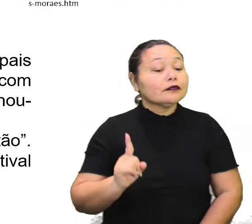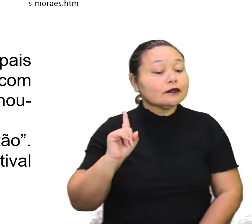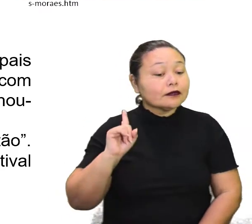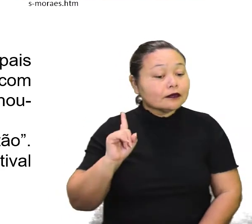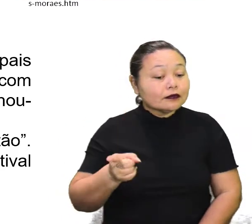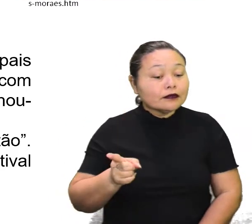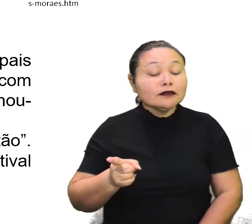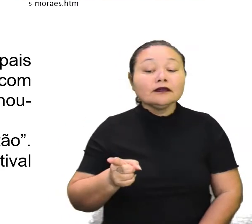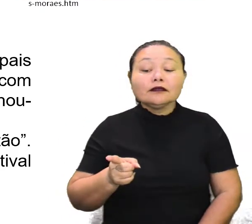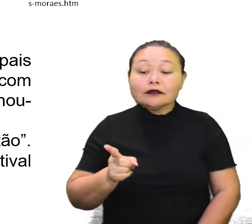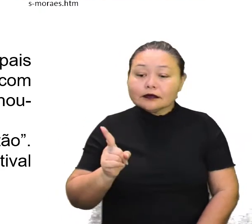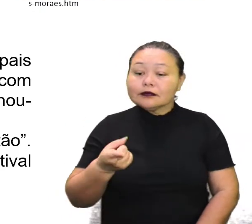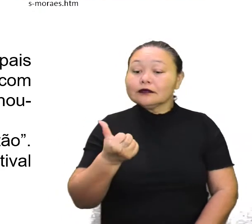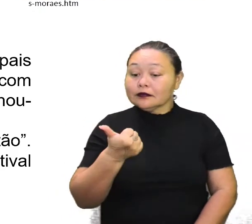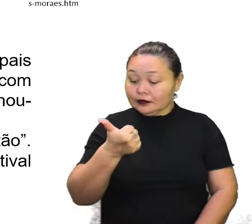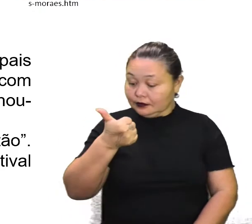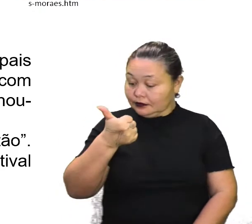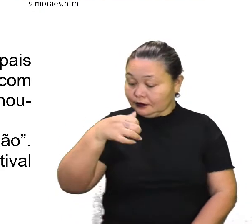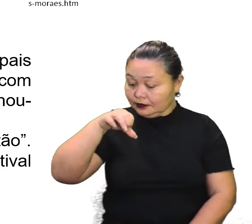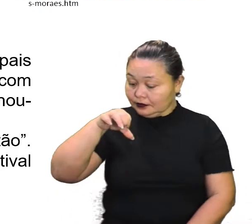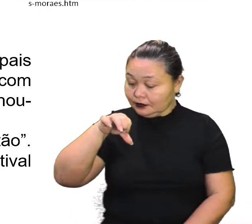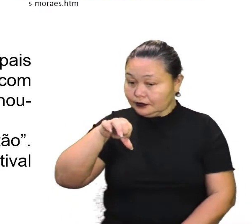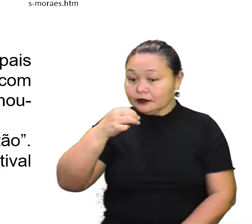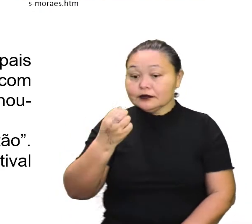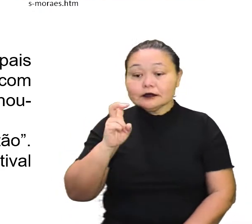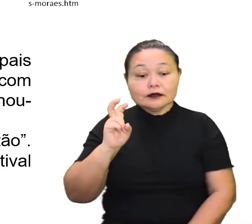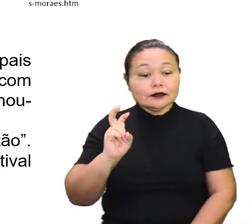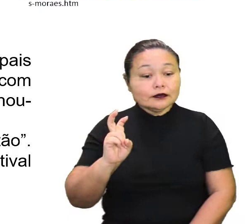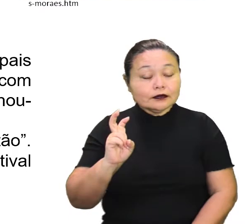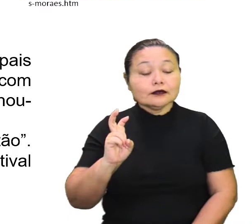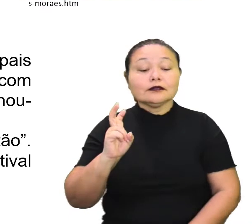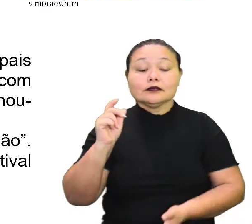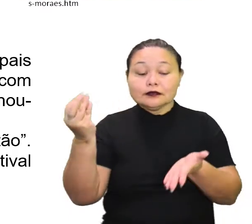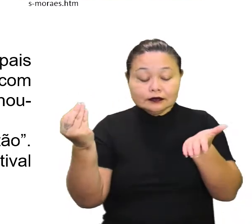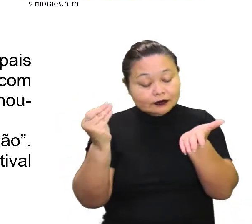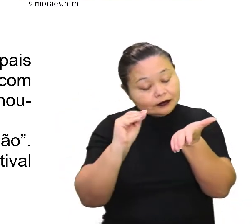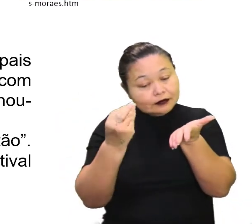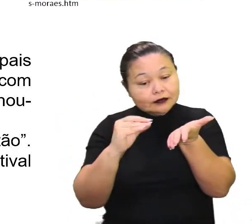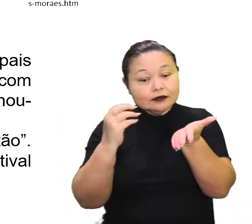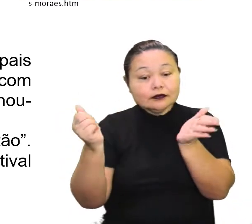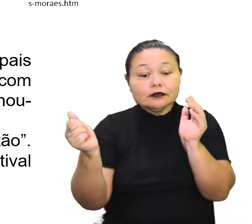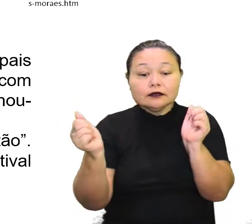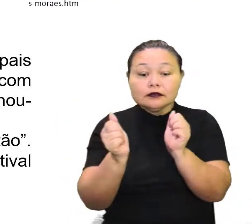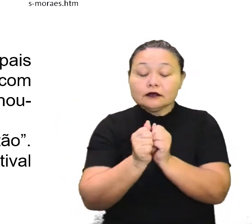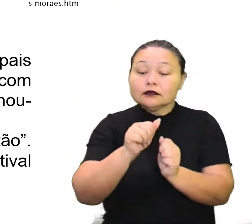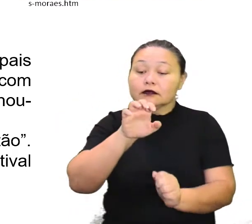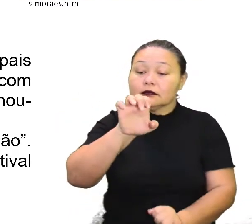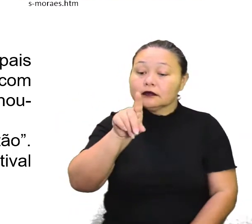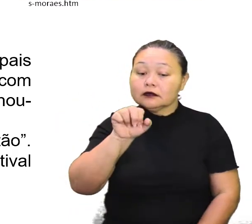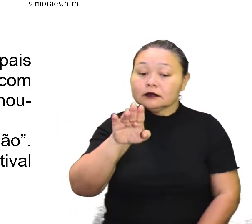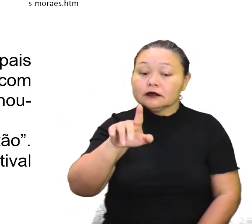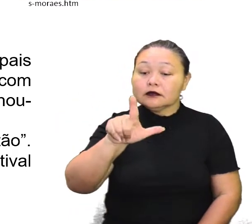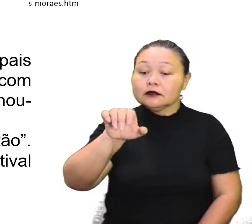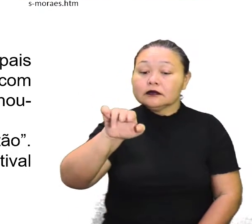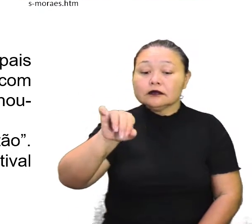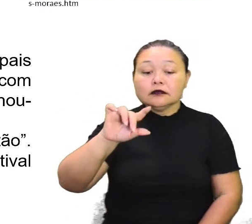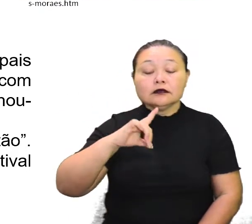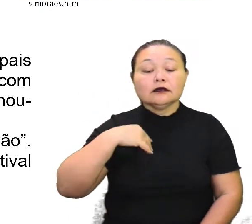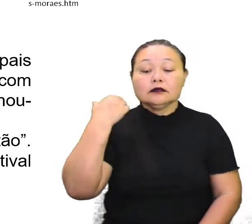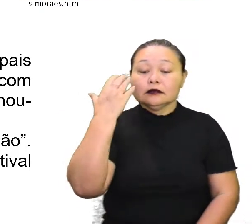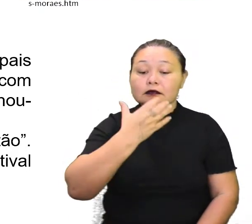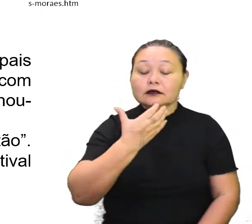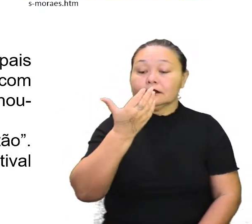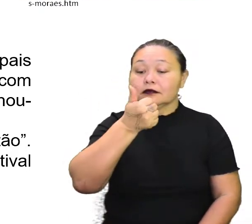nova, certo? Então foi exatamente em 1965 que o artista compôs junto com Edu Lobo,